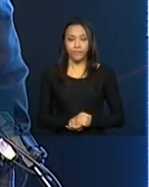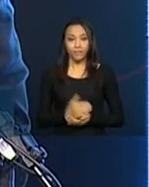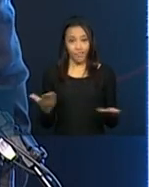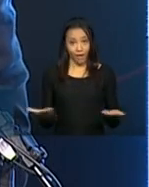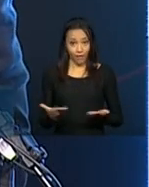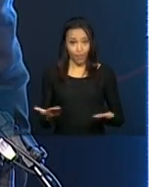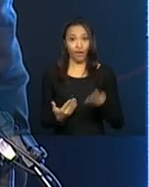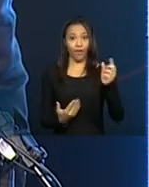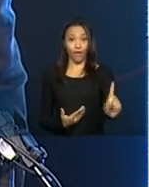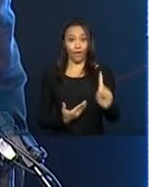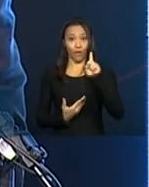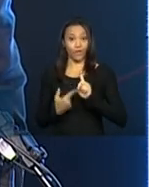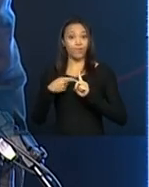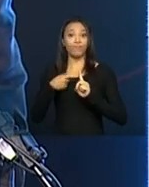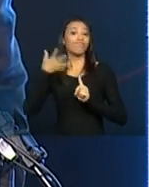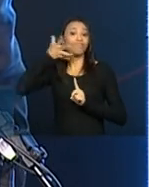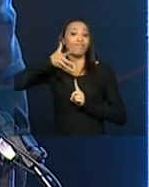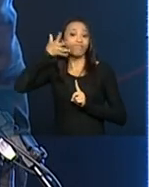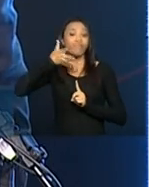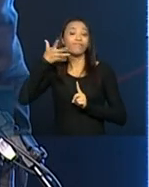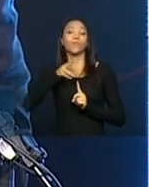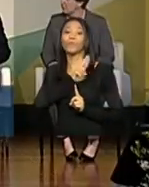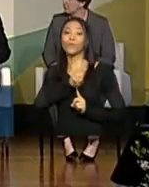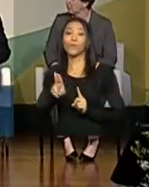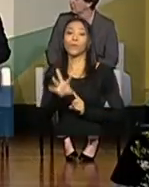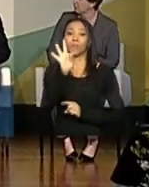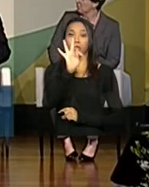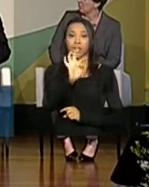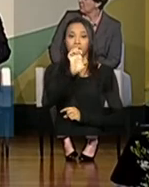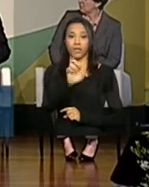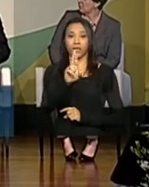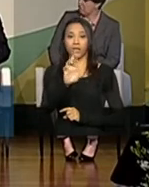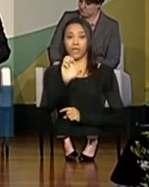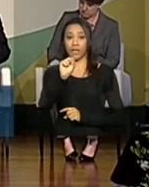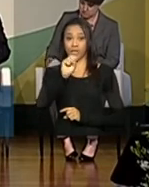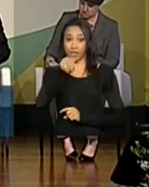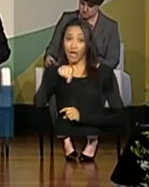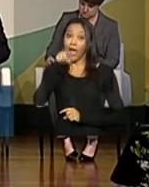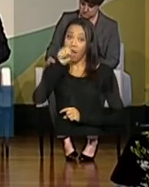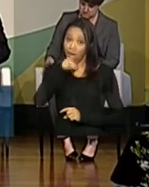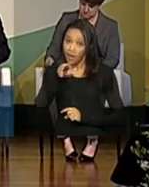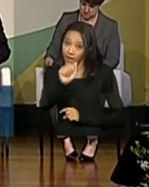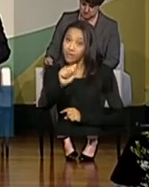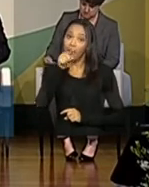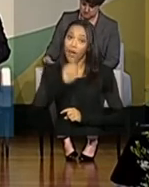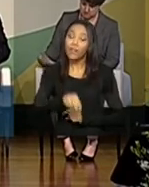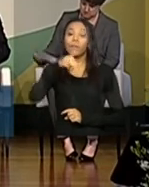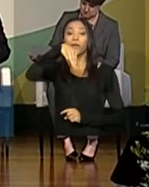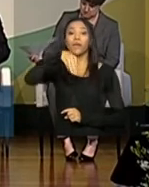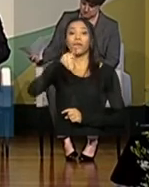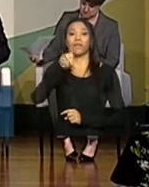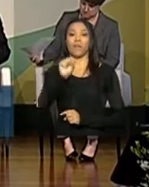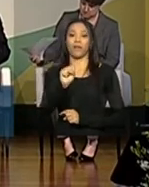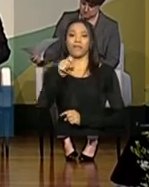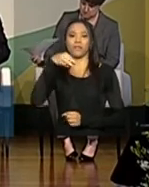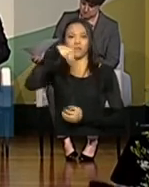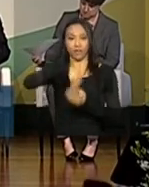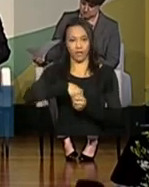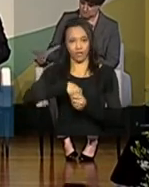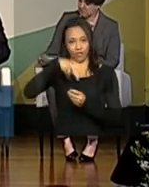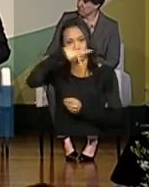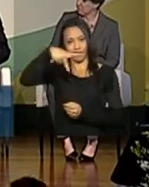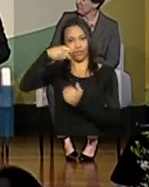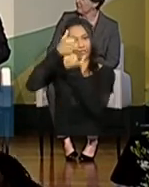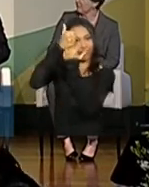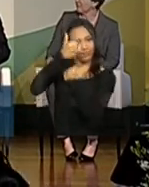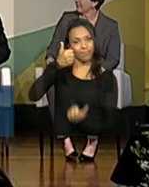Convidamos, então, para fazer o uso da palavra, a senhora Tereza Campelo, ministra de Estado do Desenvolvimento Social e Combate à Fome da República Federativa do